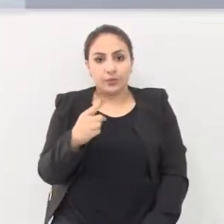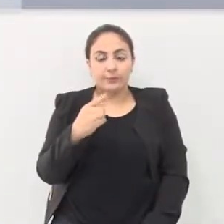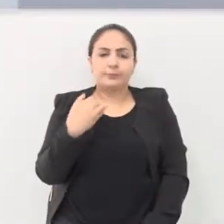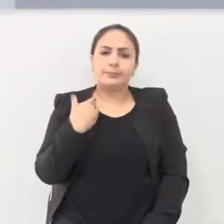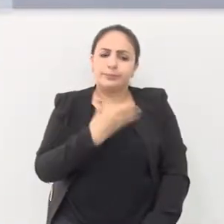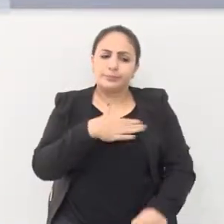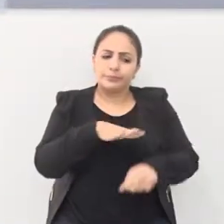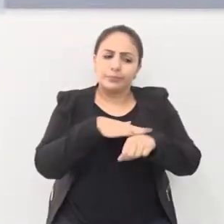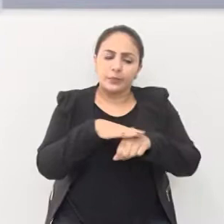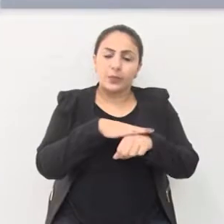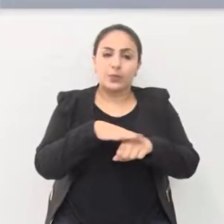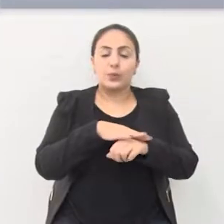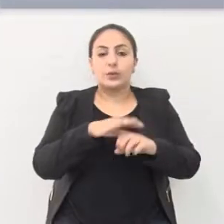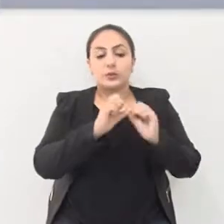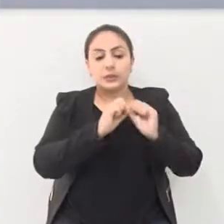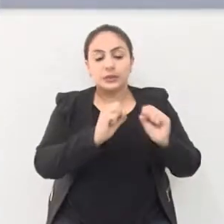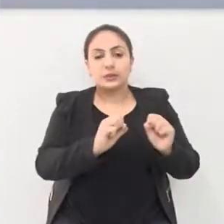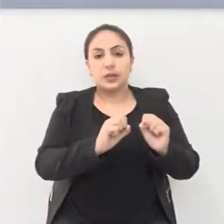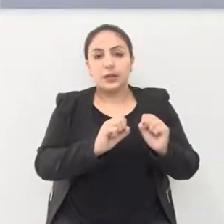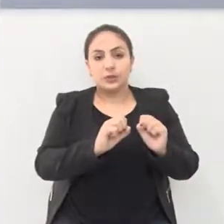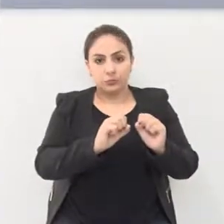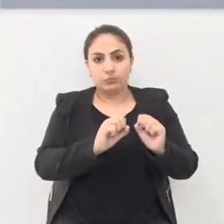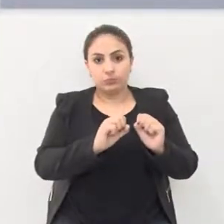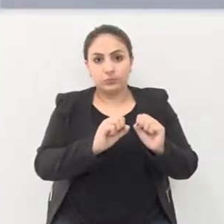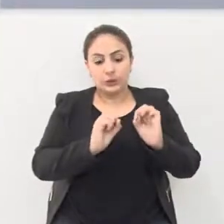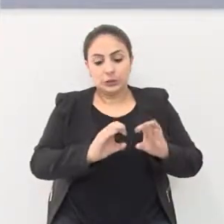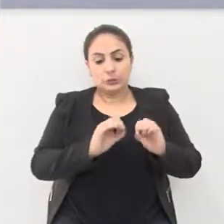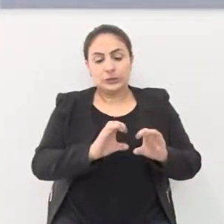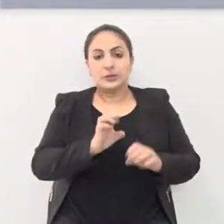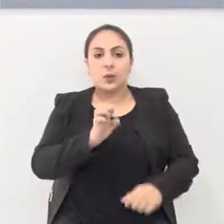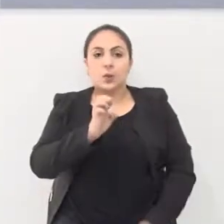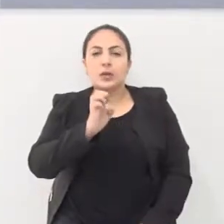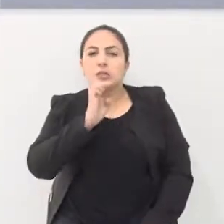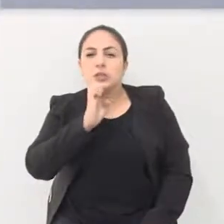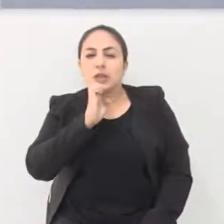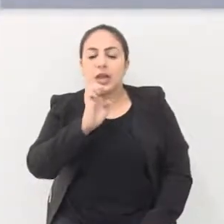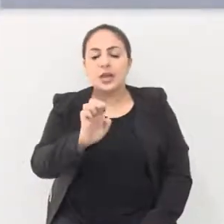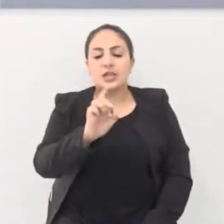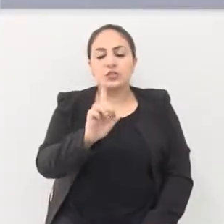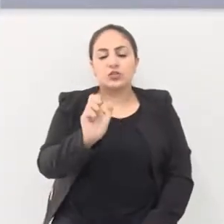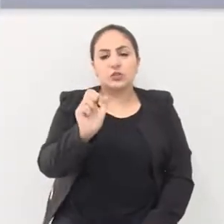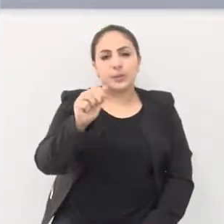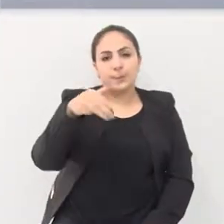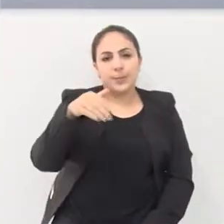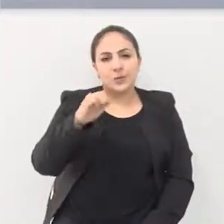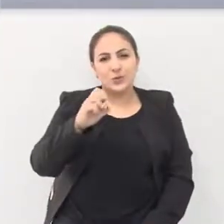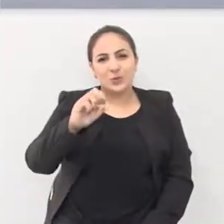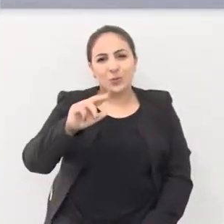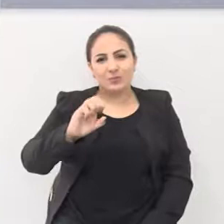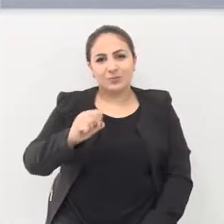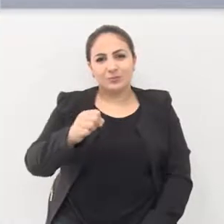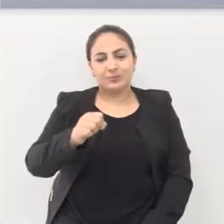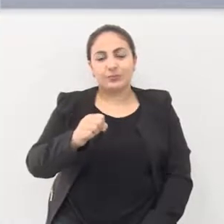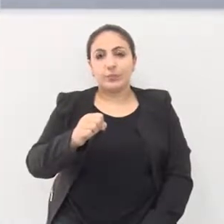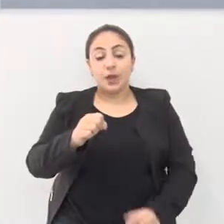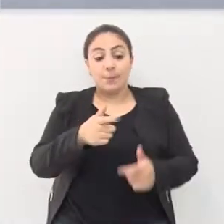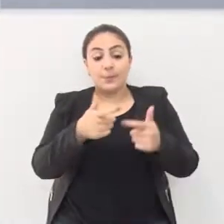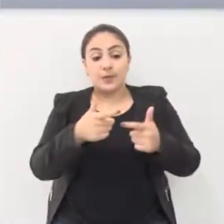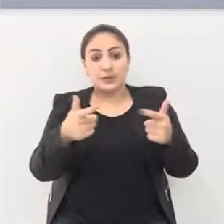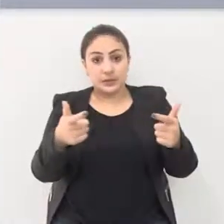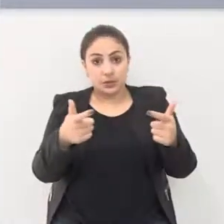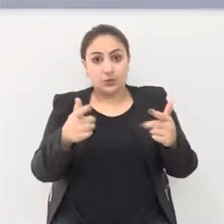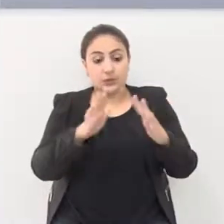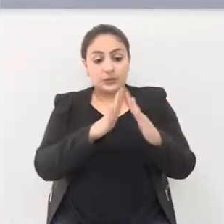com o secretário de Educação, Edmilson, sobre a ampliação de algumas EMEIs, as escolinhas de educação infantil. Porque eu venho acompanhando de